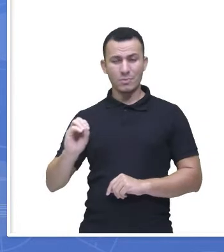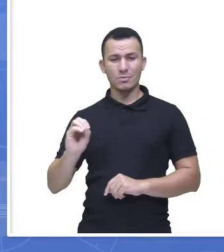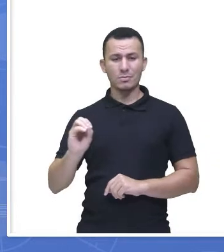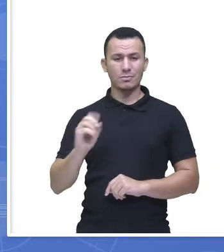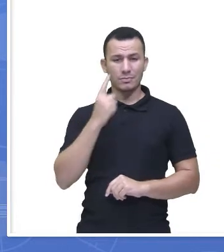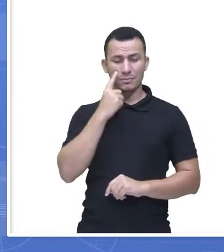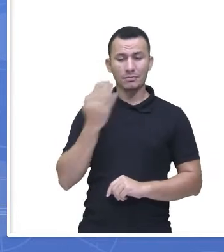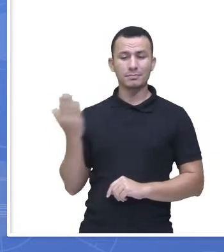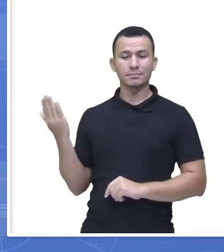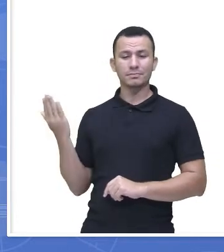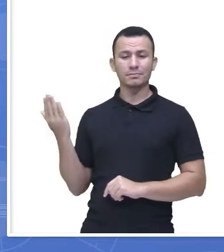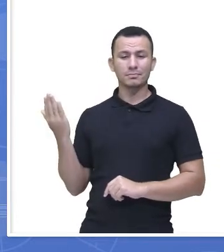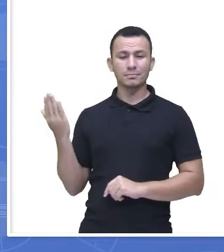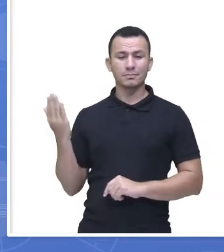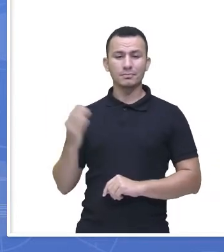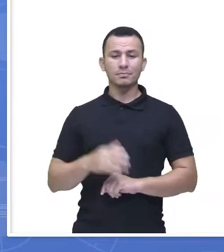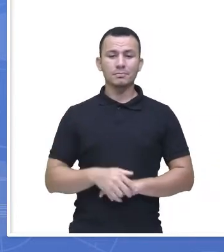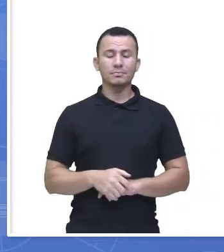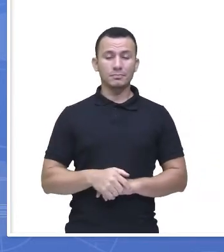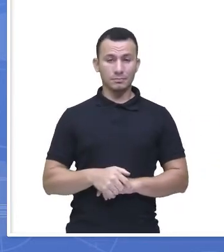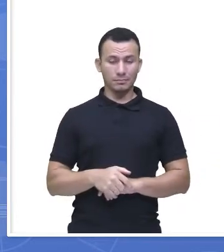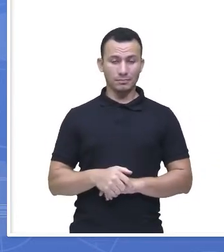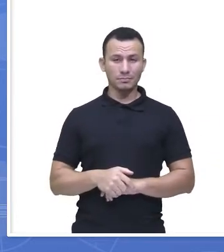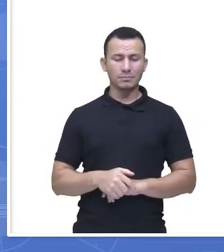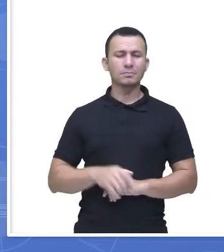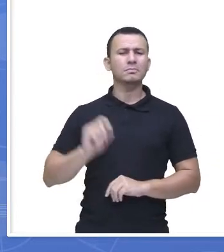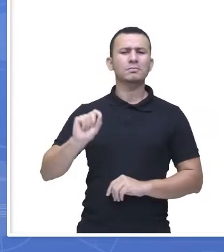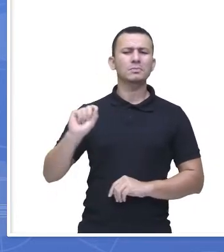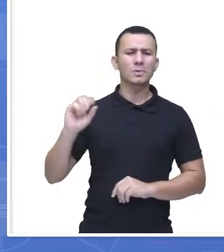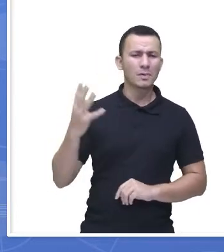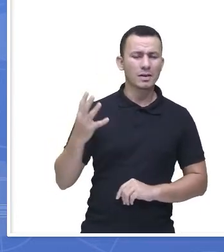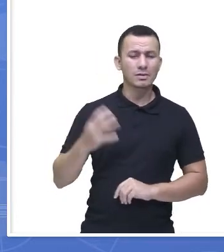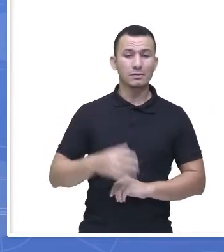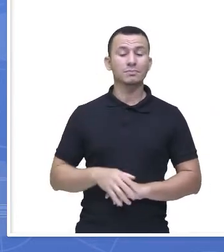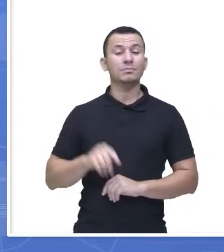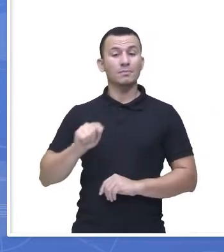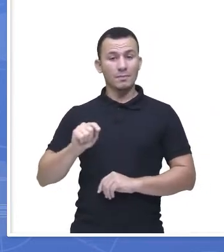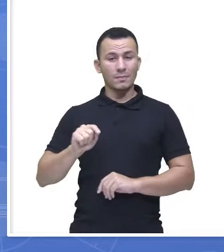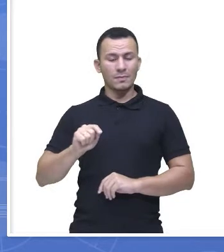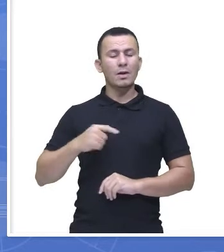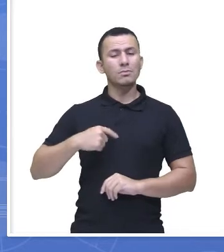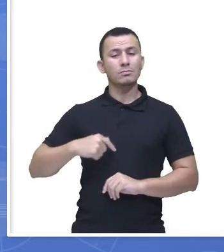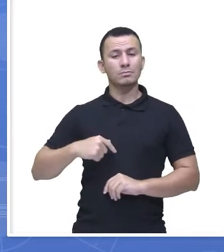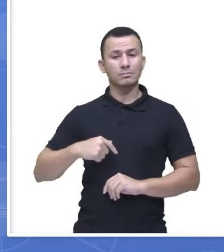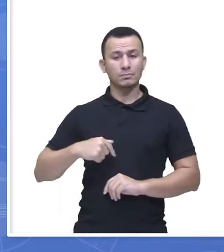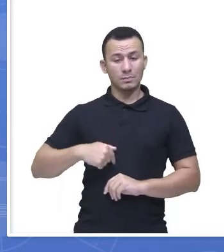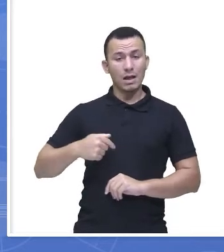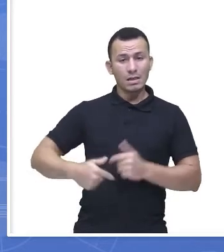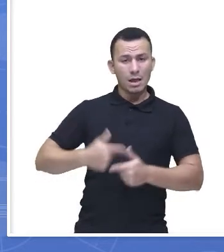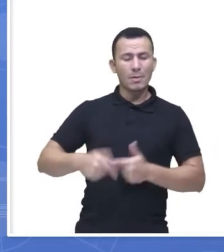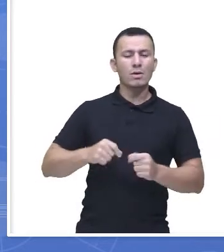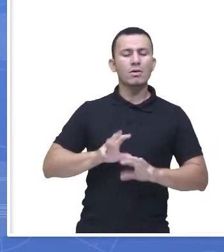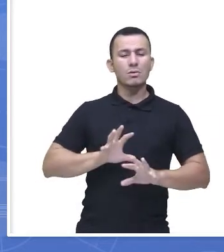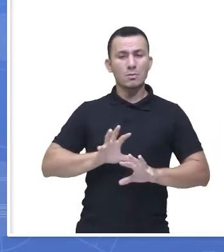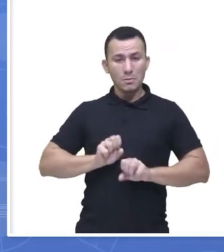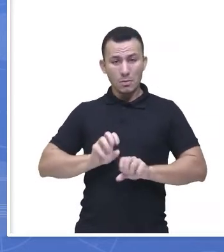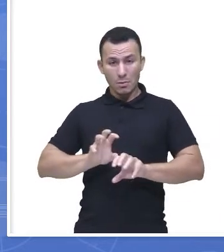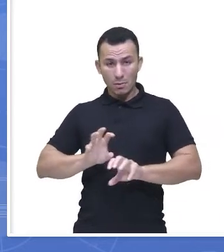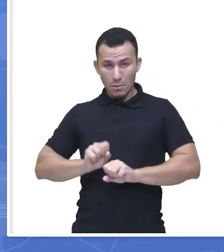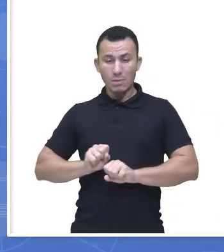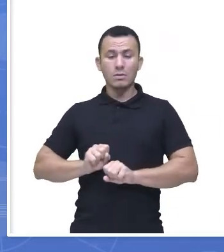afeta a coordenação motora e está associado ao aumento no número de acidentes nas estradas brasileiras. Além